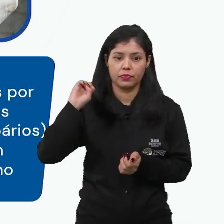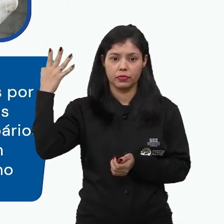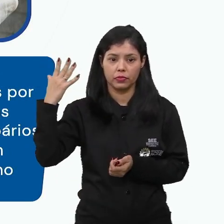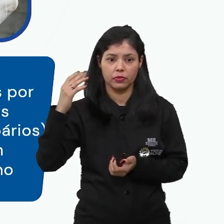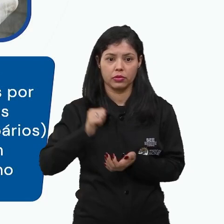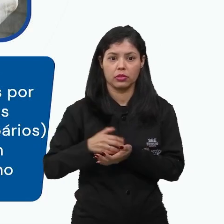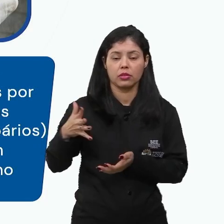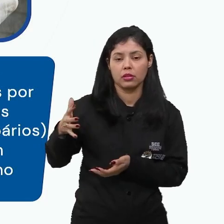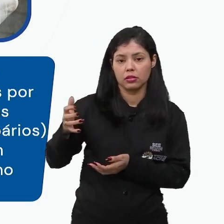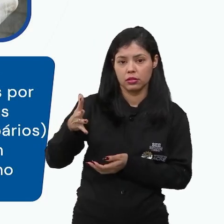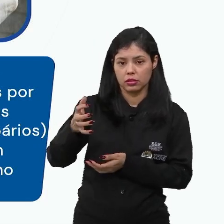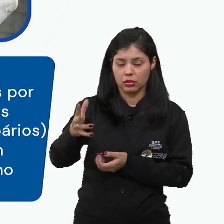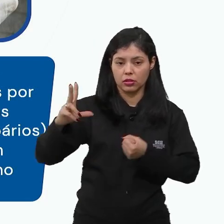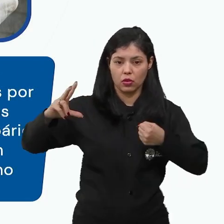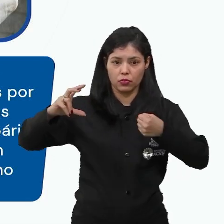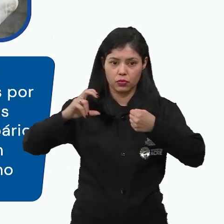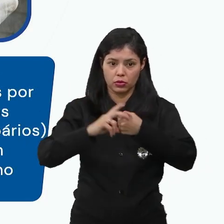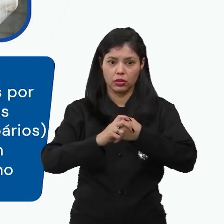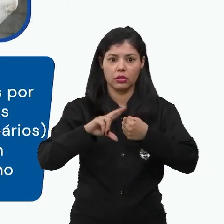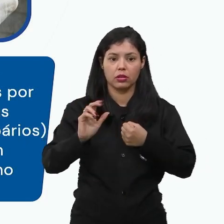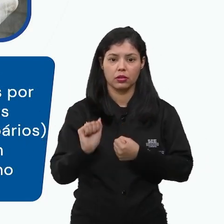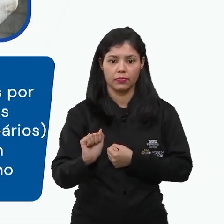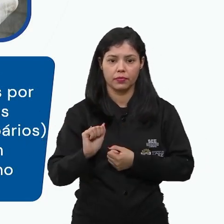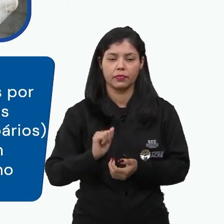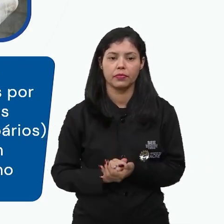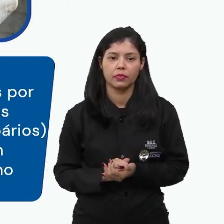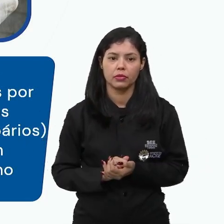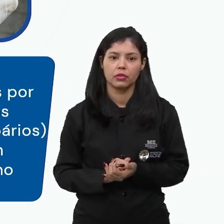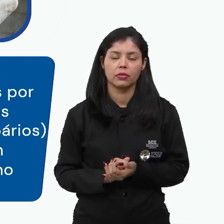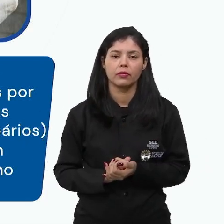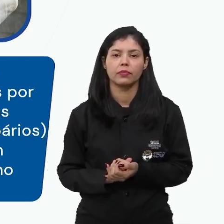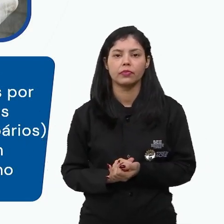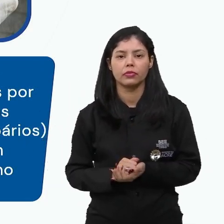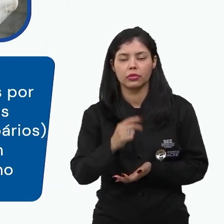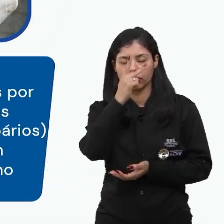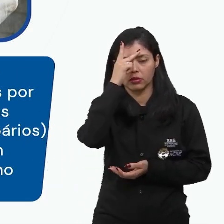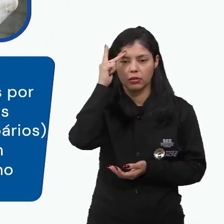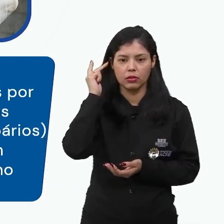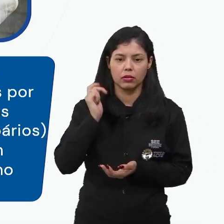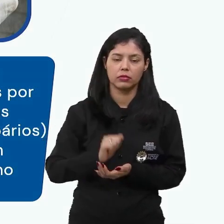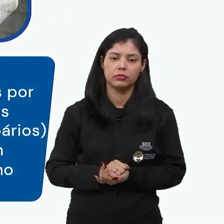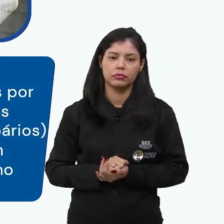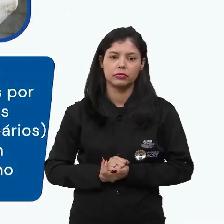causado pelo vírus ali da hepatite, né? Então, ela vai atacar ali a pessoa